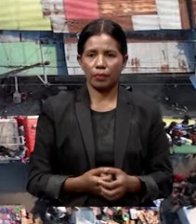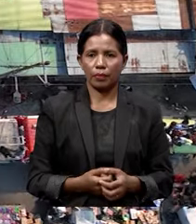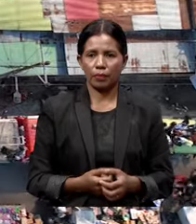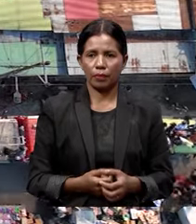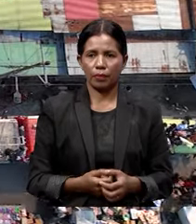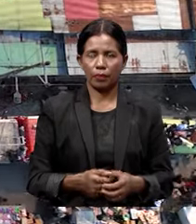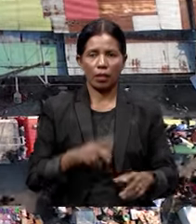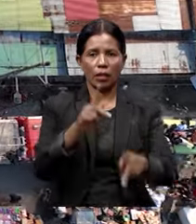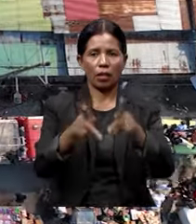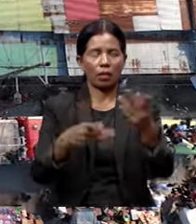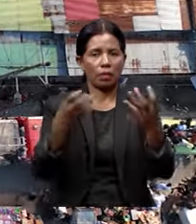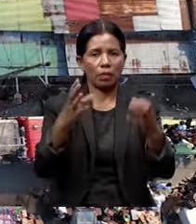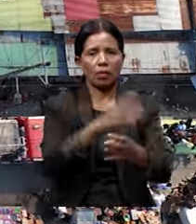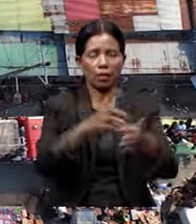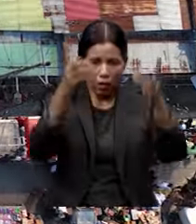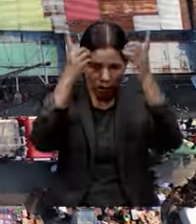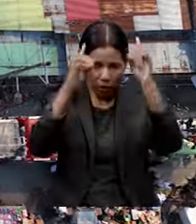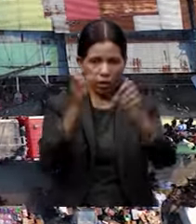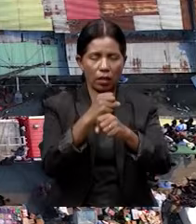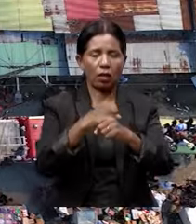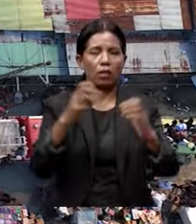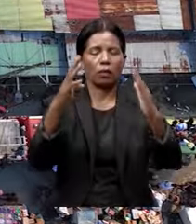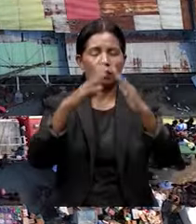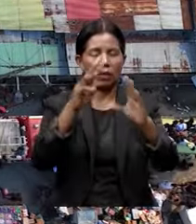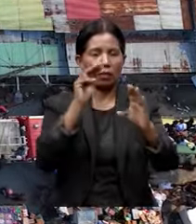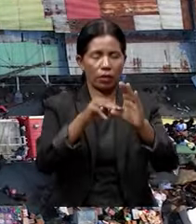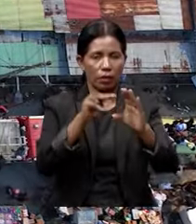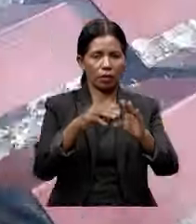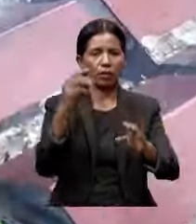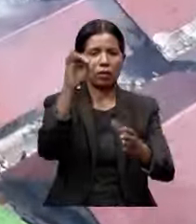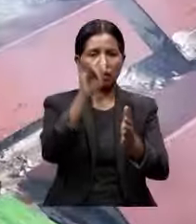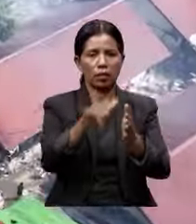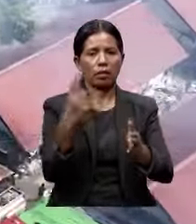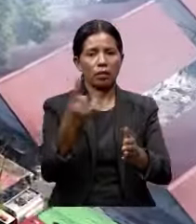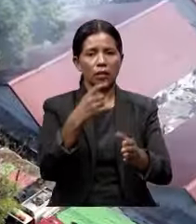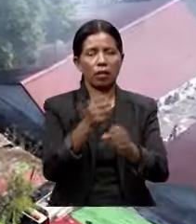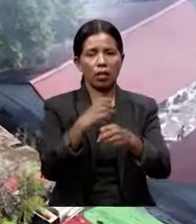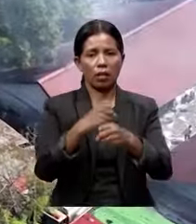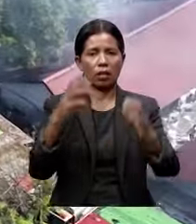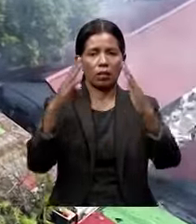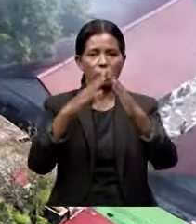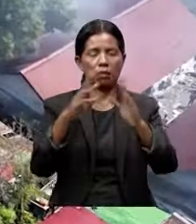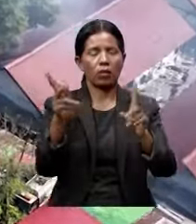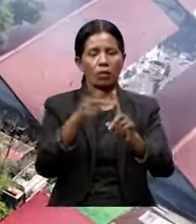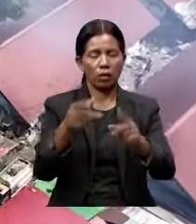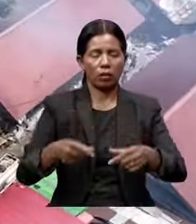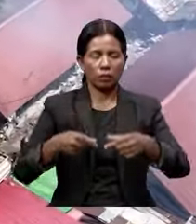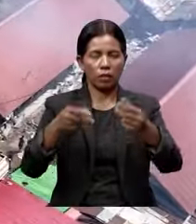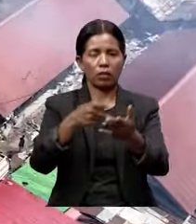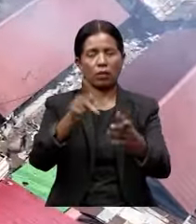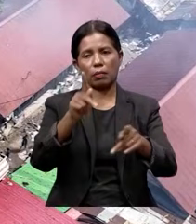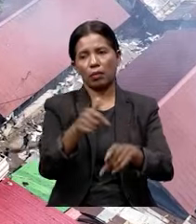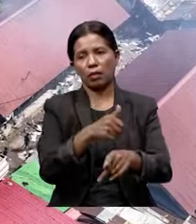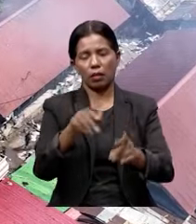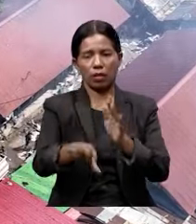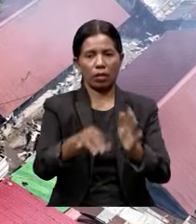Durante a comunidade Barak, Magdisi de Halo Uma e Mercado Laran, o de Hela Permanente, no Balon Halo Uma, Coço, de Fualuga, para Emacelo,